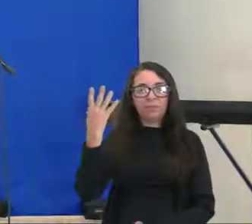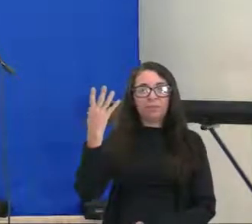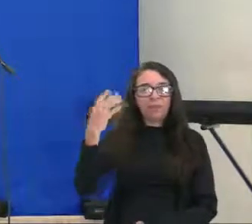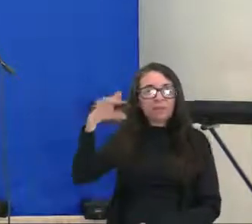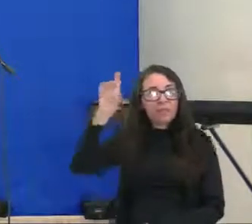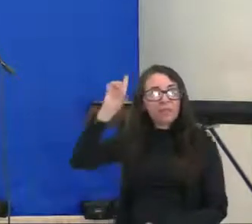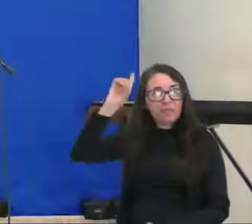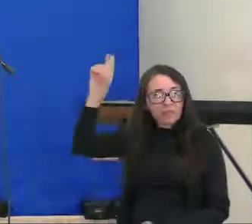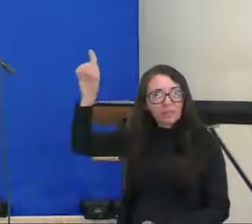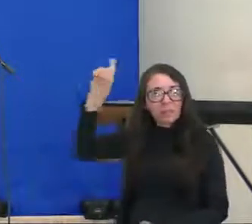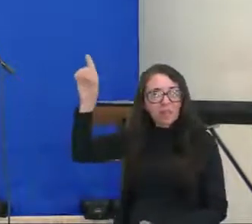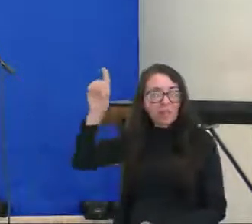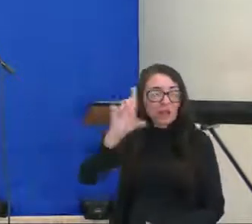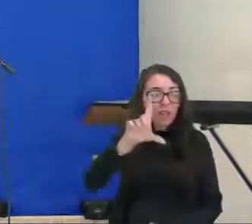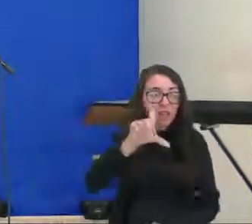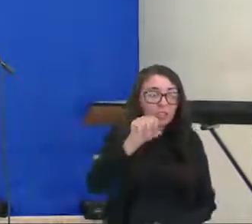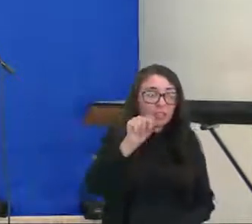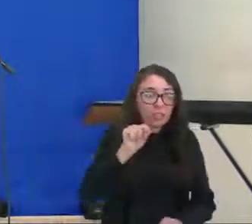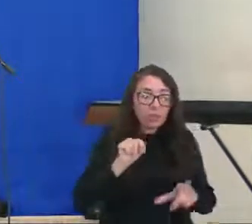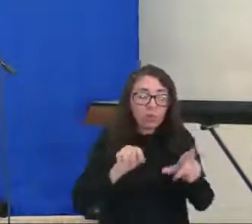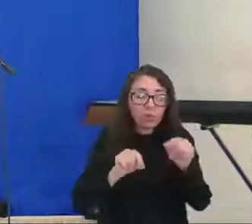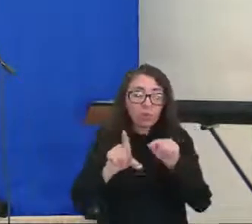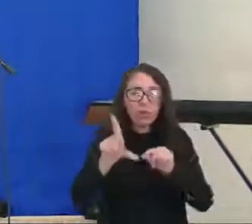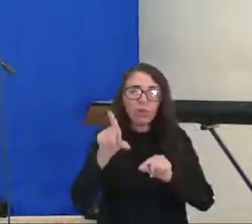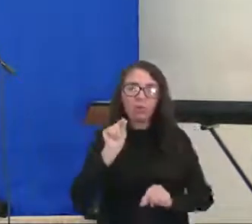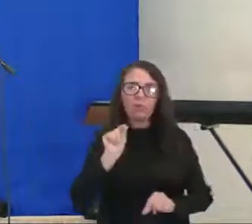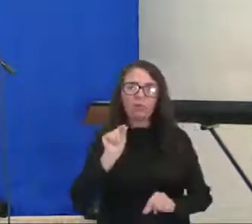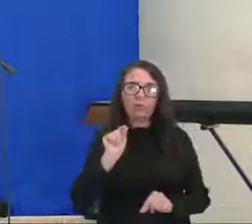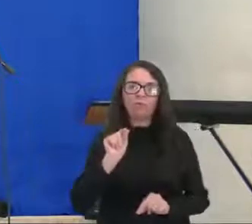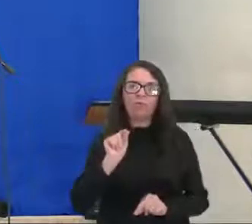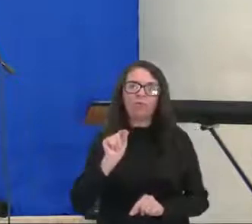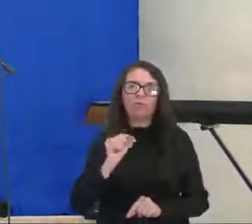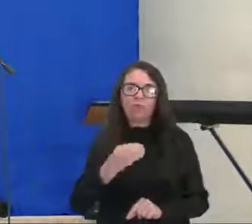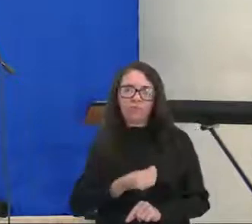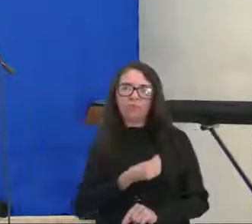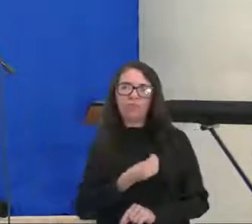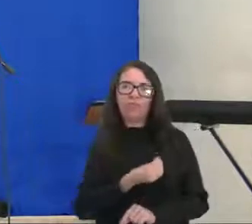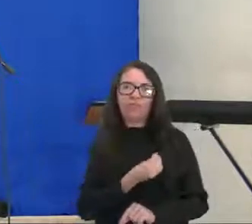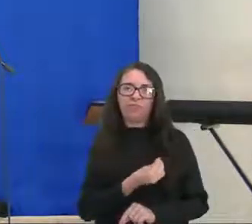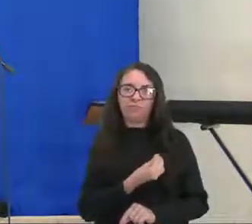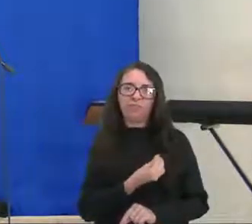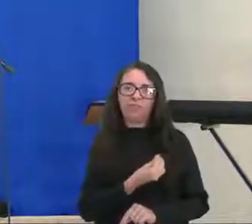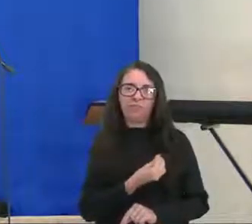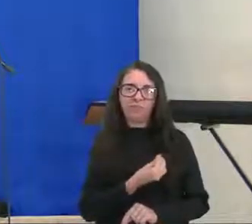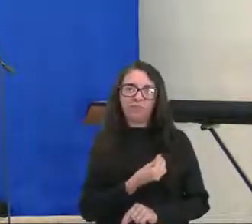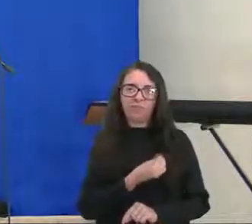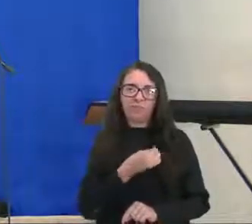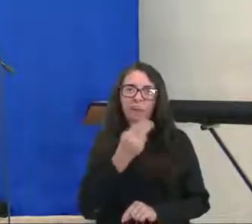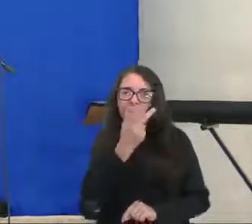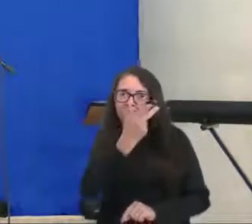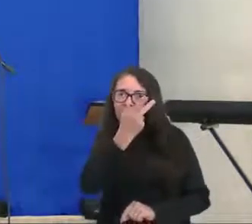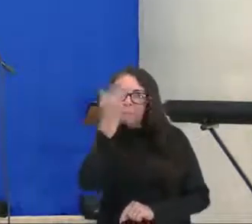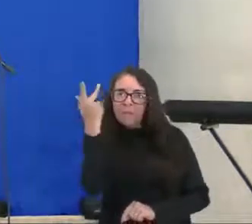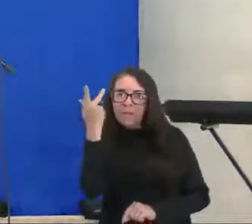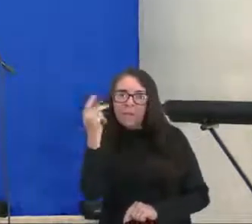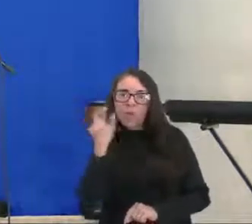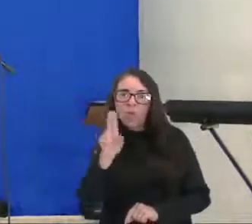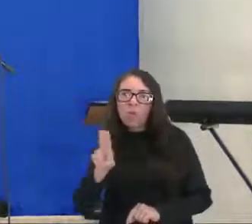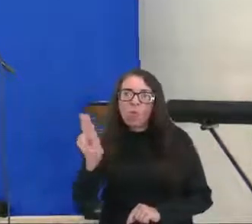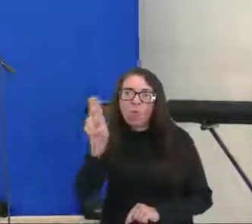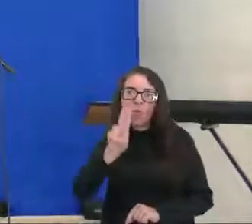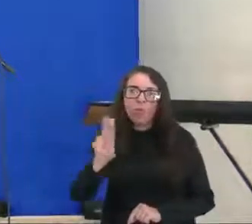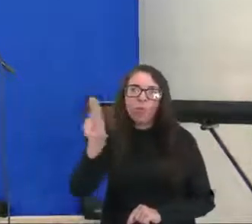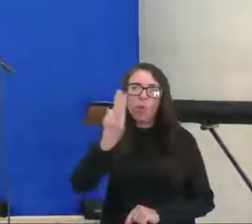nós. Não é uma coisa do eu vou fazer, eu vou. Não é o eu. Como a gente eu gosto de comentar, do